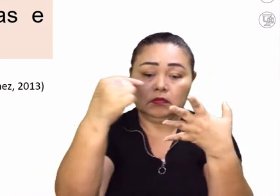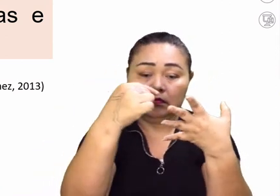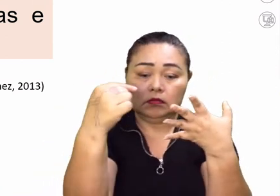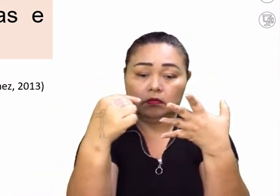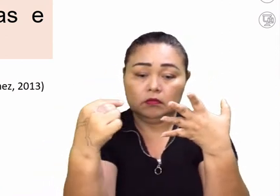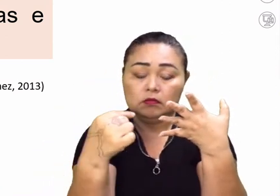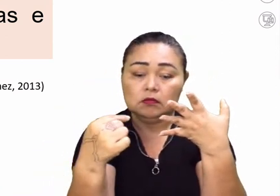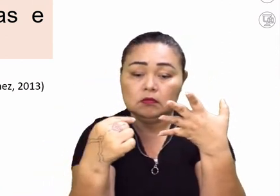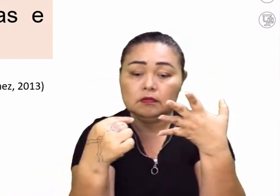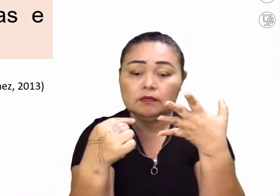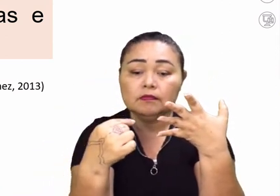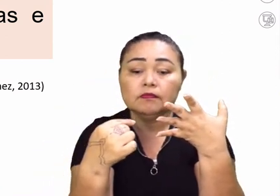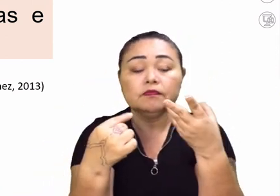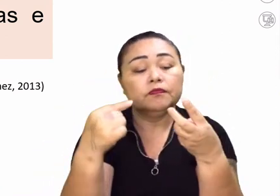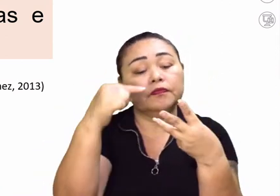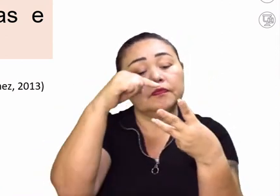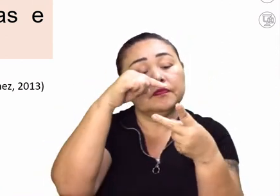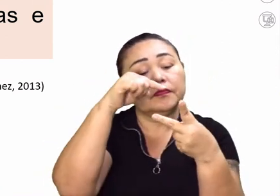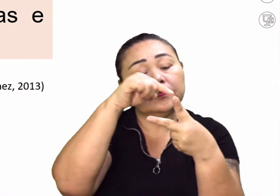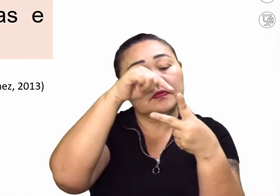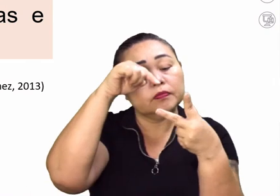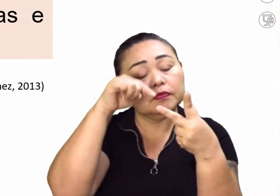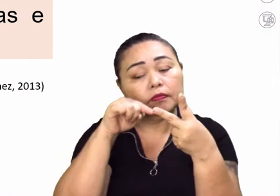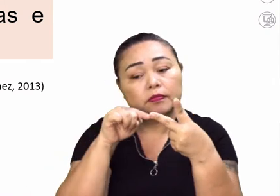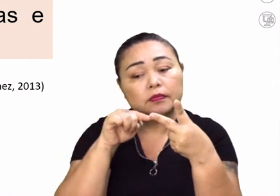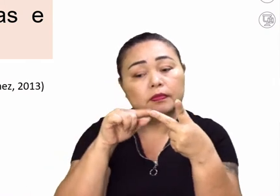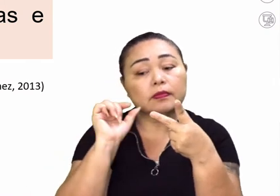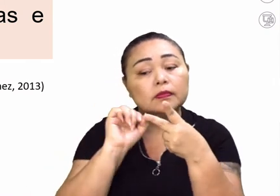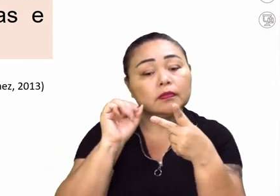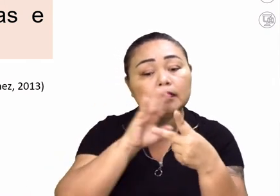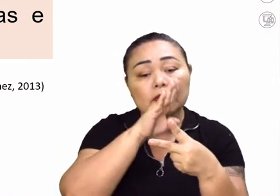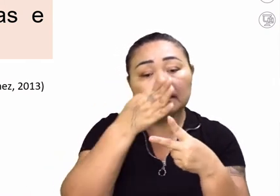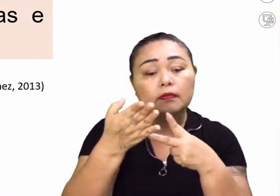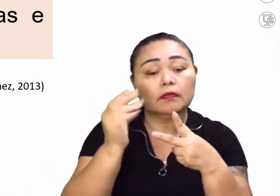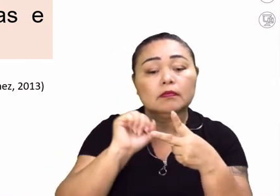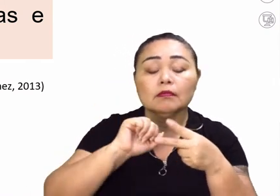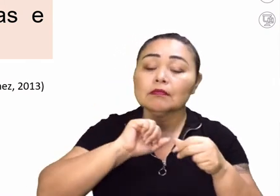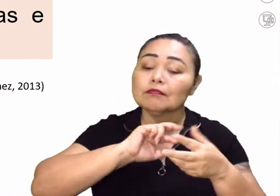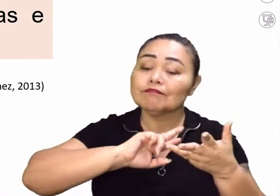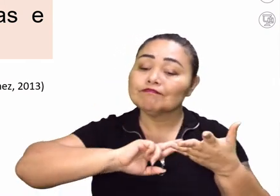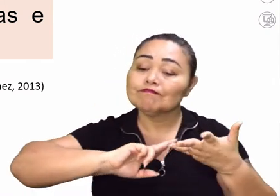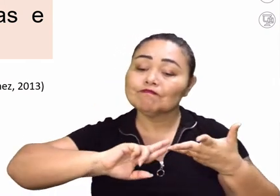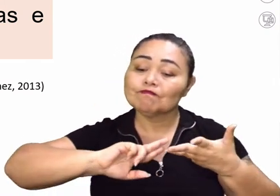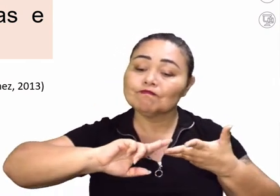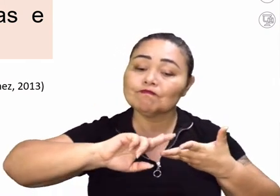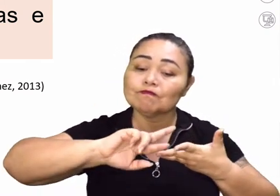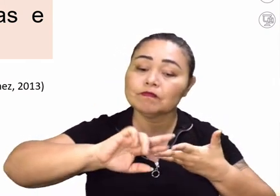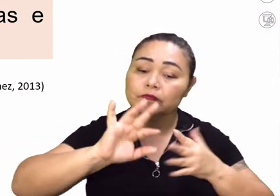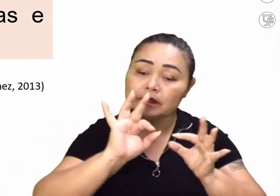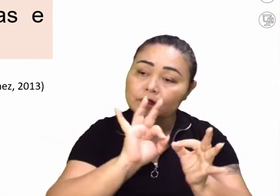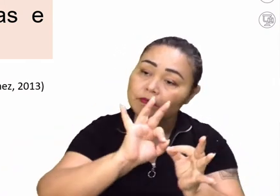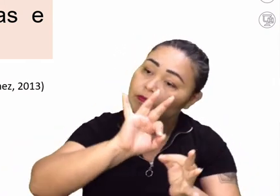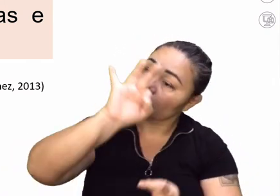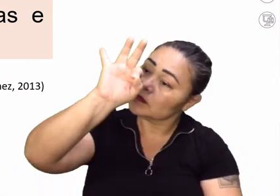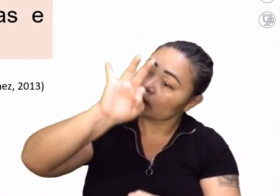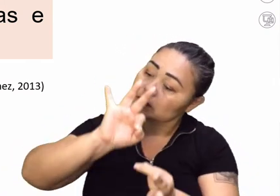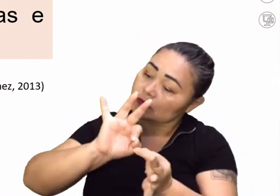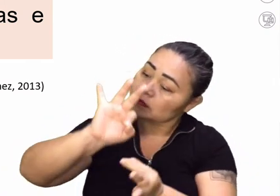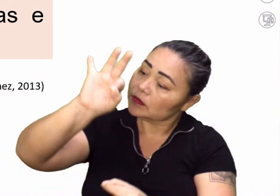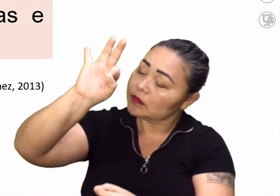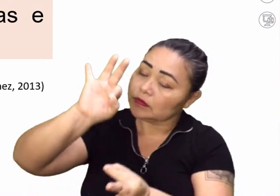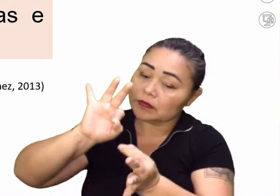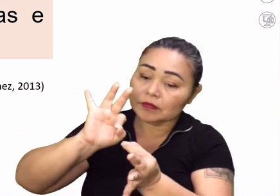considerando duas formas e principalmente aí as suas variações altimétricas na